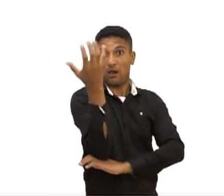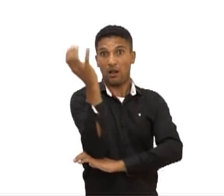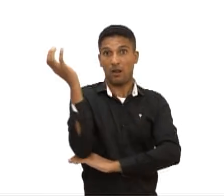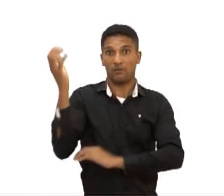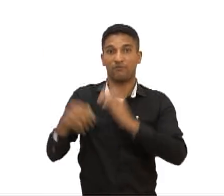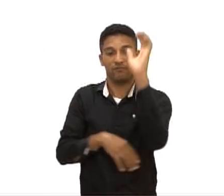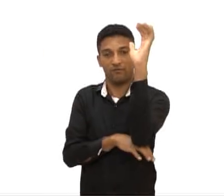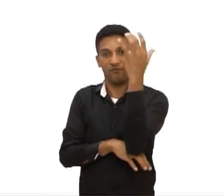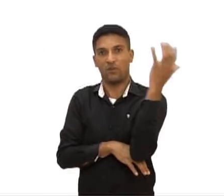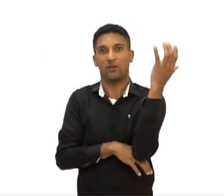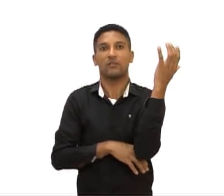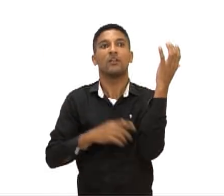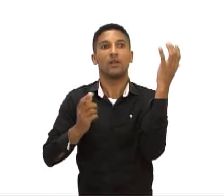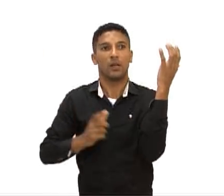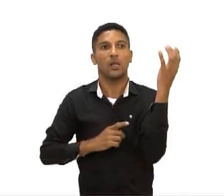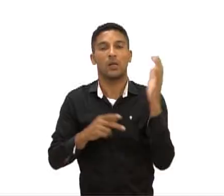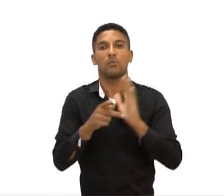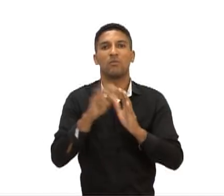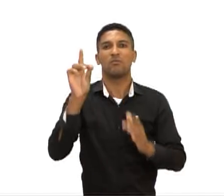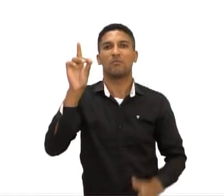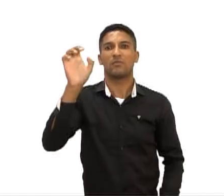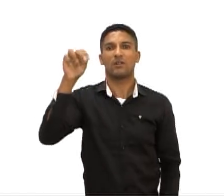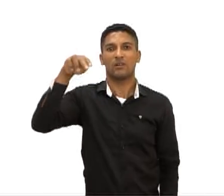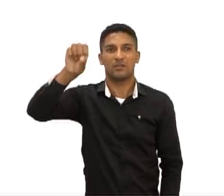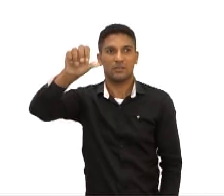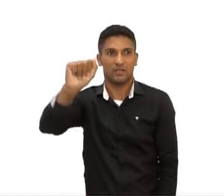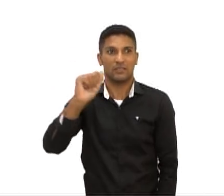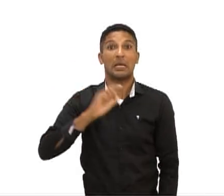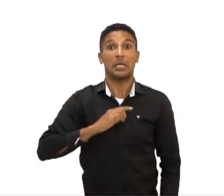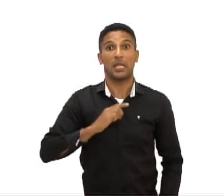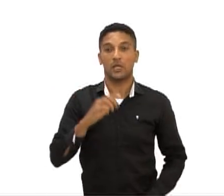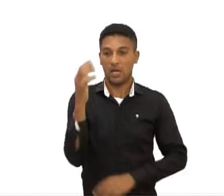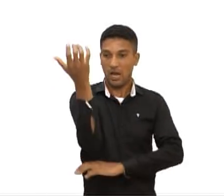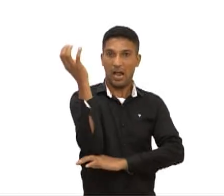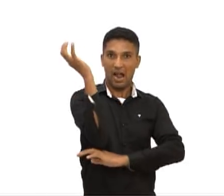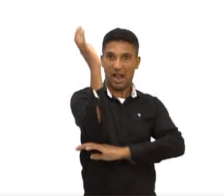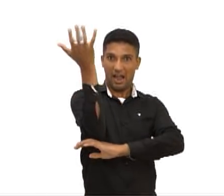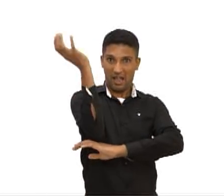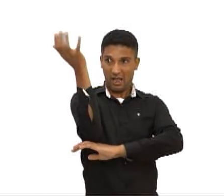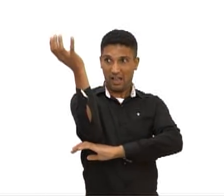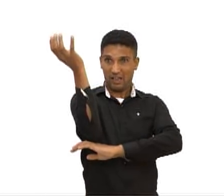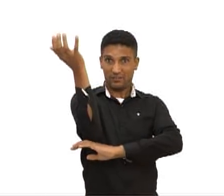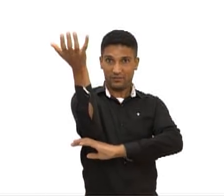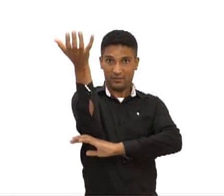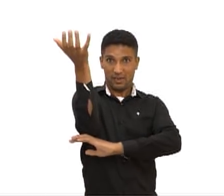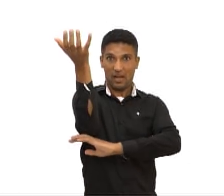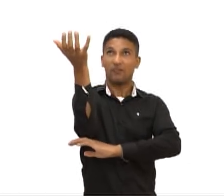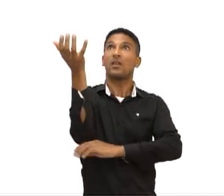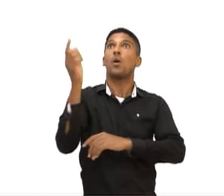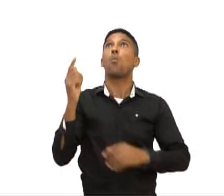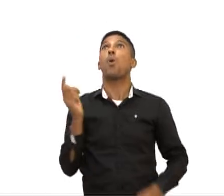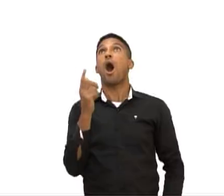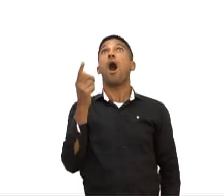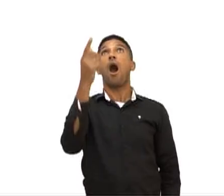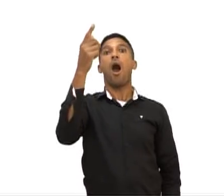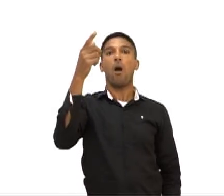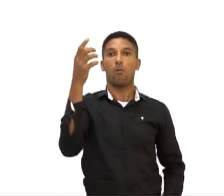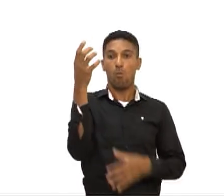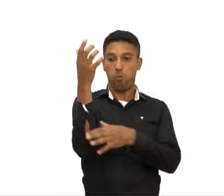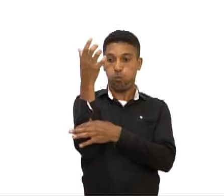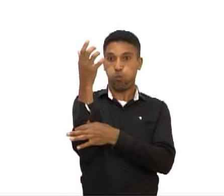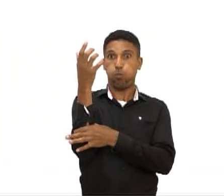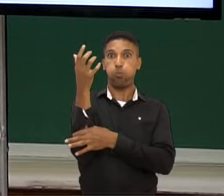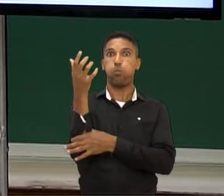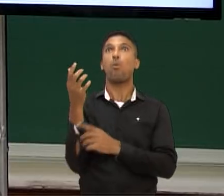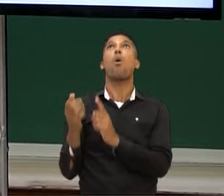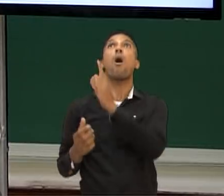é bem densa, árvores com copas bem altas, aqui é a copa das árvores, e aqui acontece